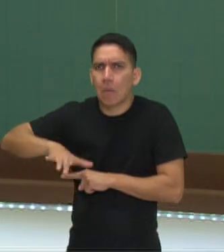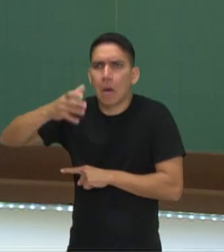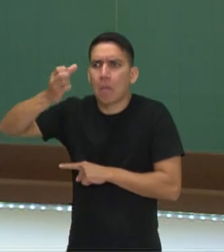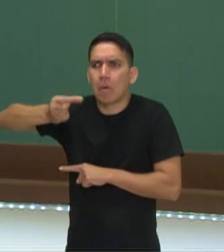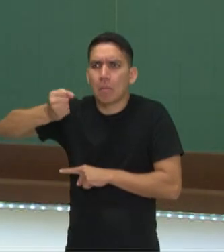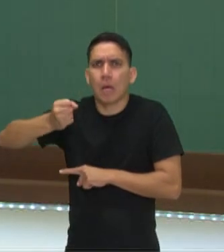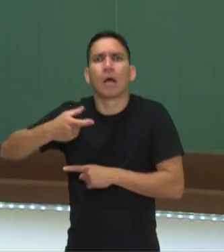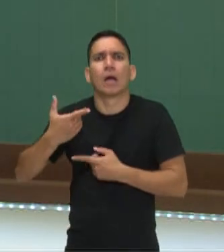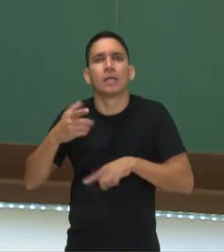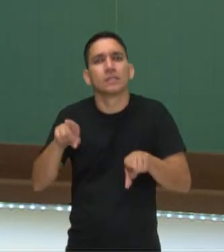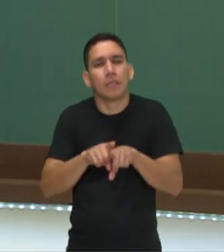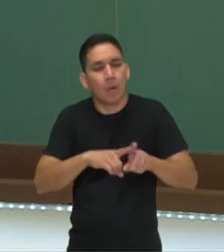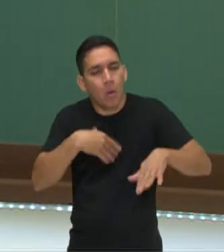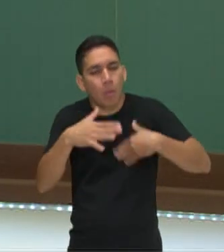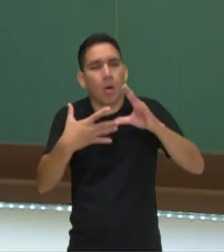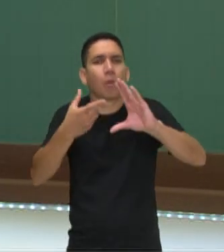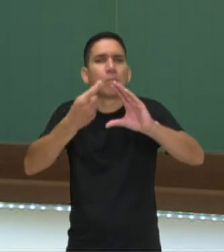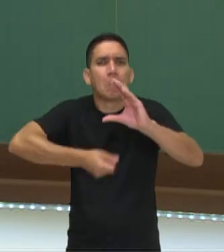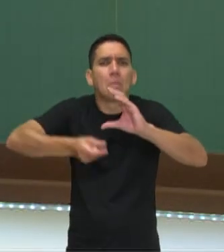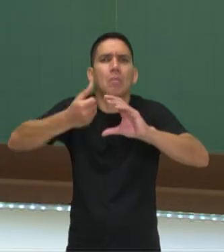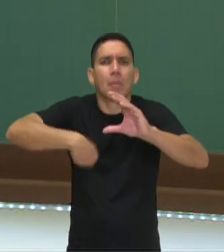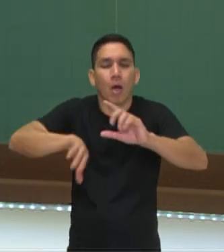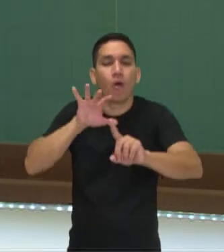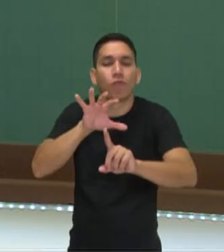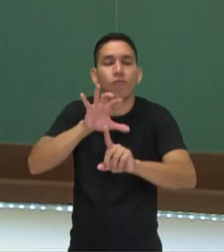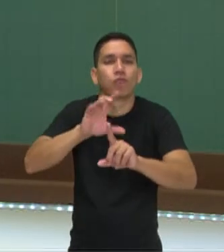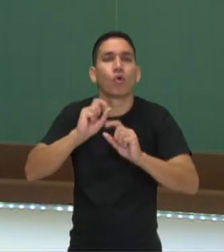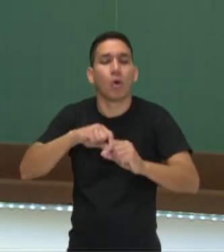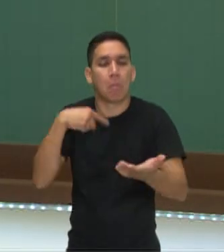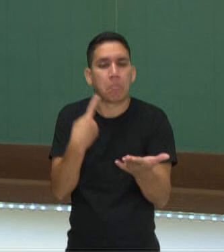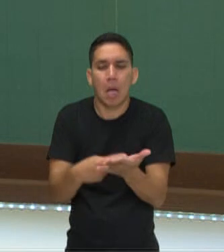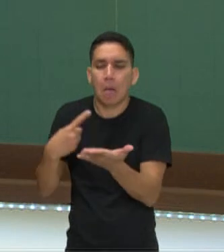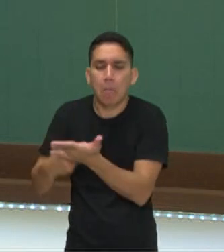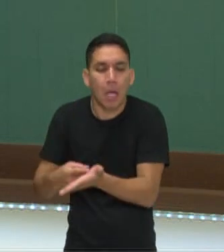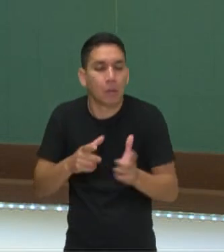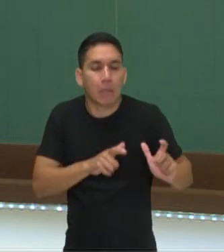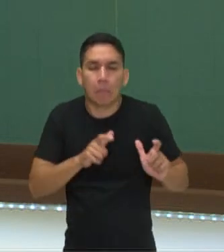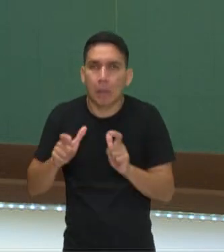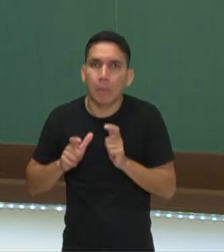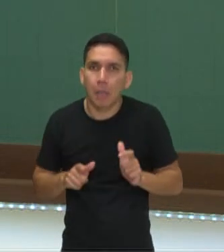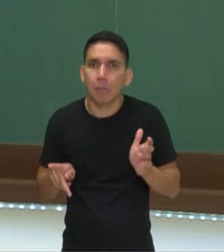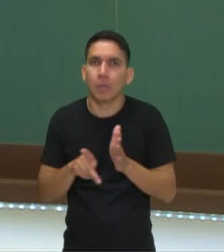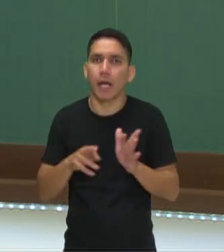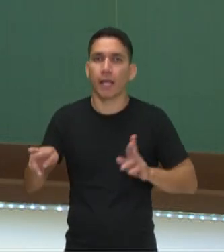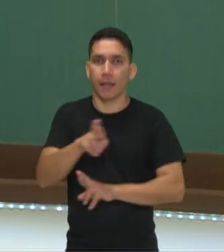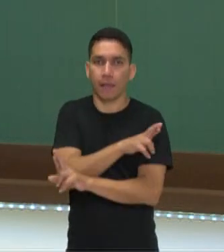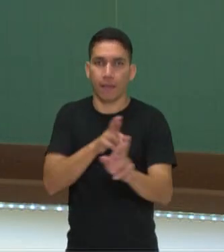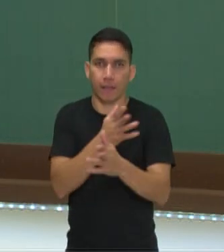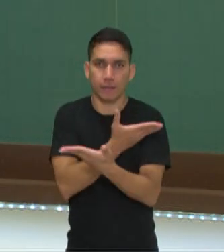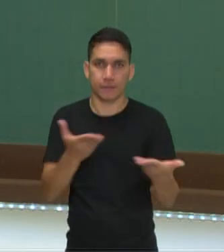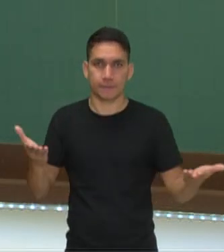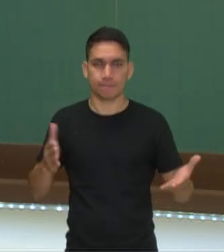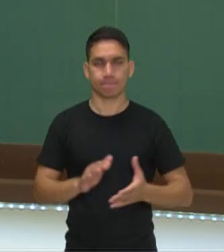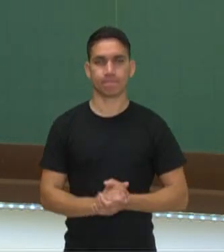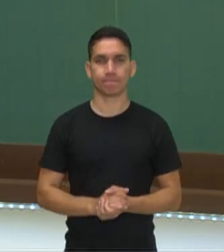do capitalismo também influenciando, né, delimitando essas relações.